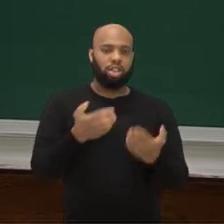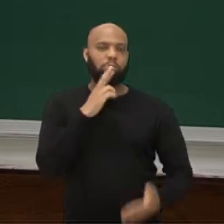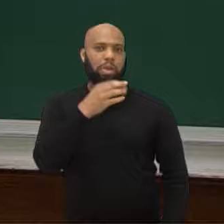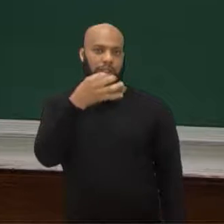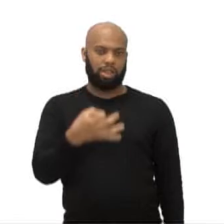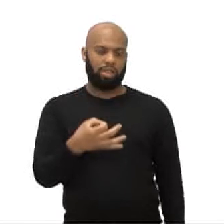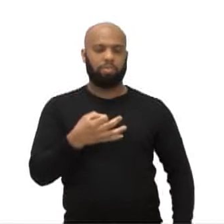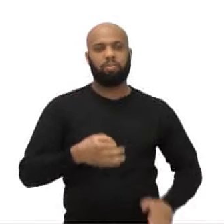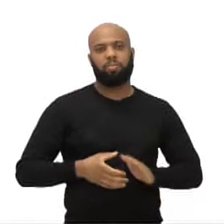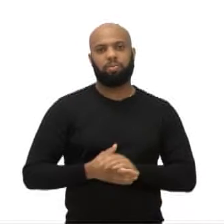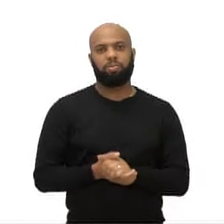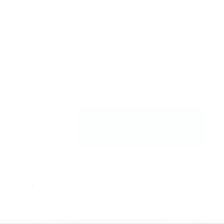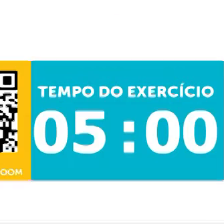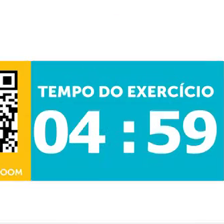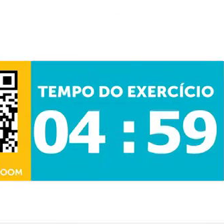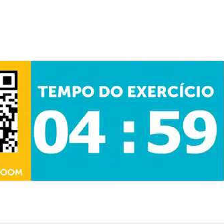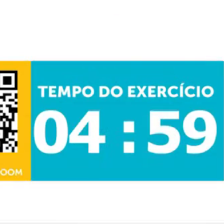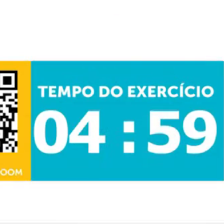correção.